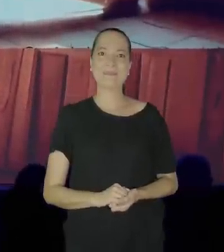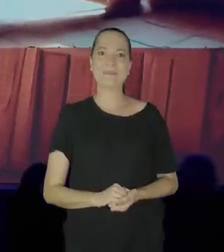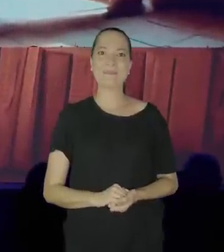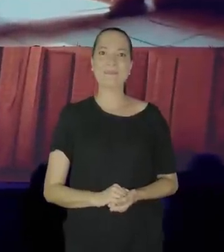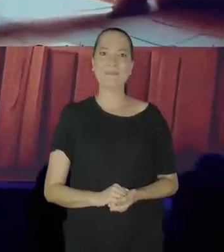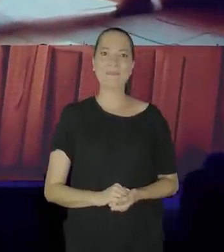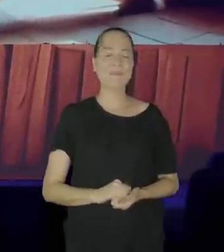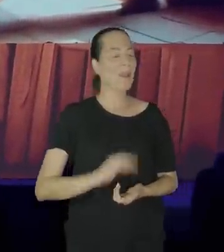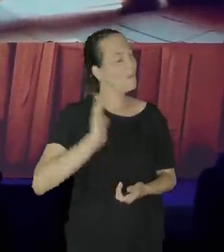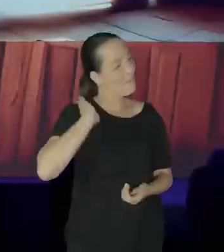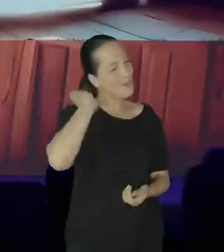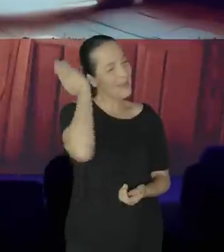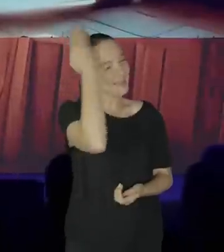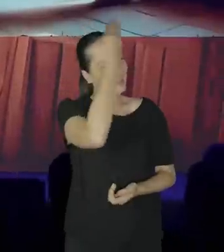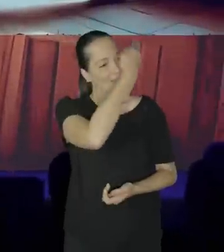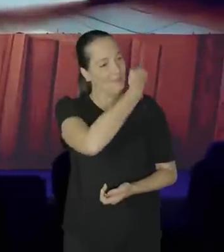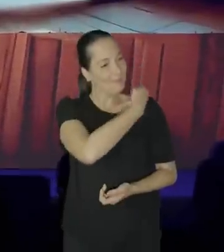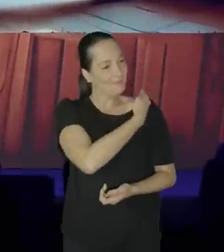Maria,